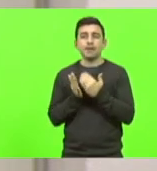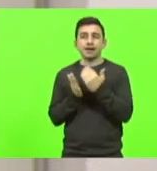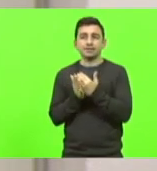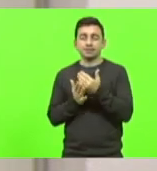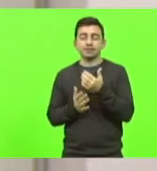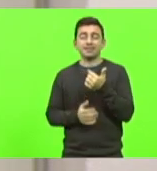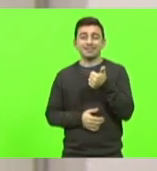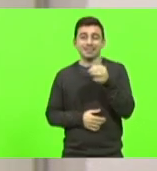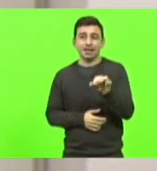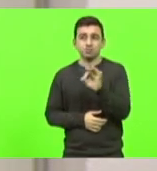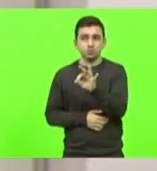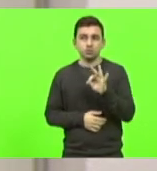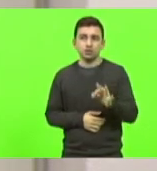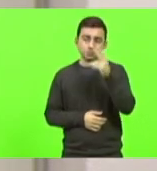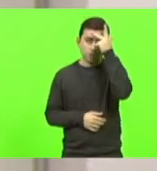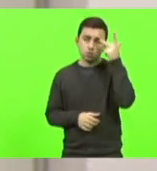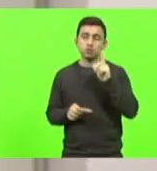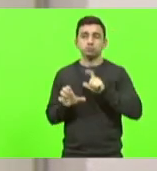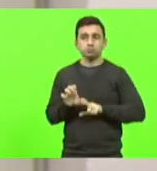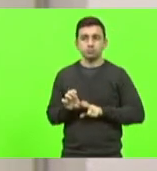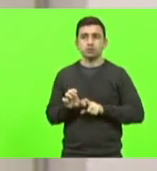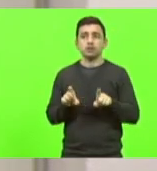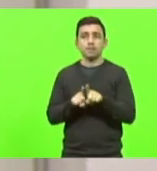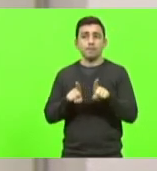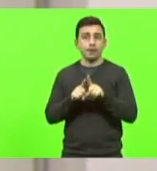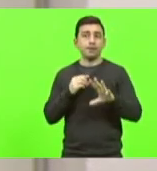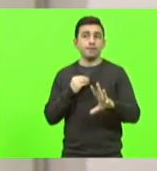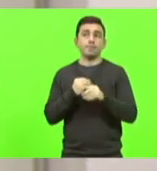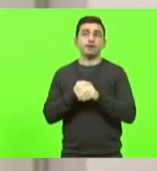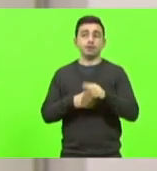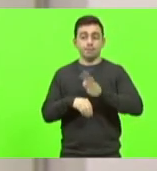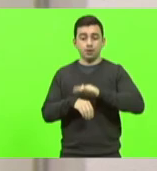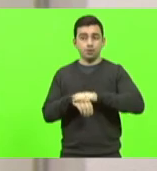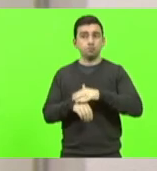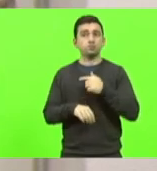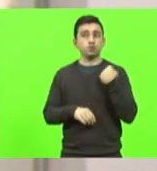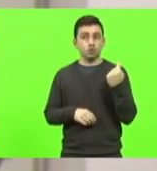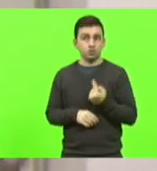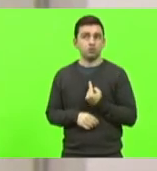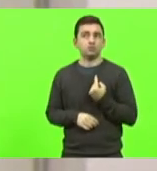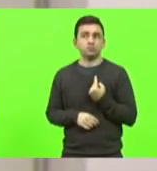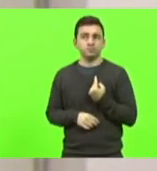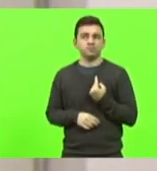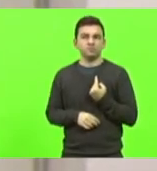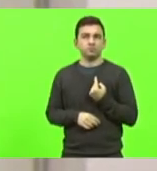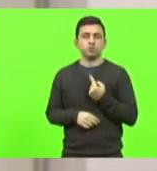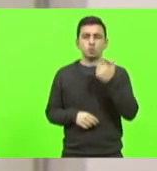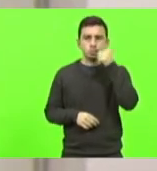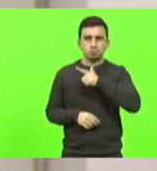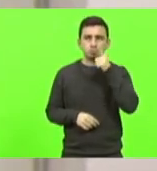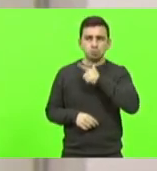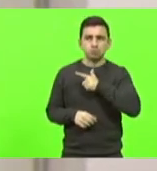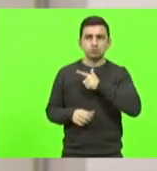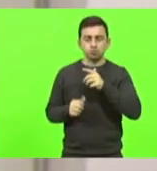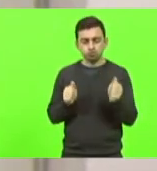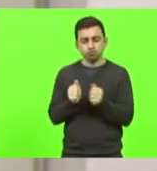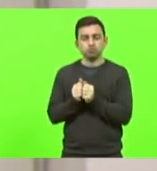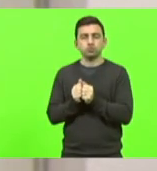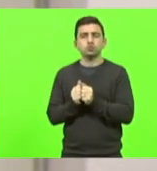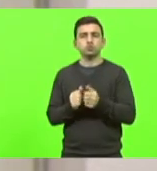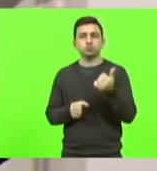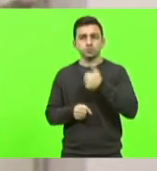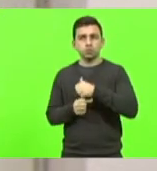dependentes também conseguimos através de uma emenda de nossa autoria que fosse incorporado no substitutivo